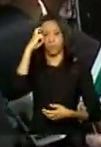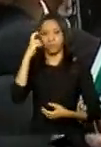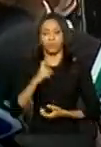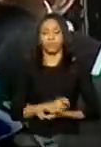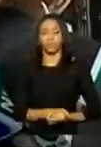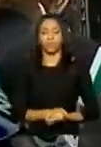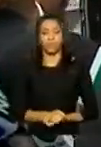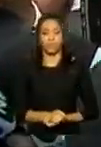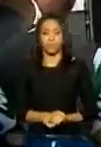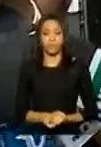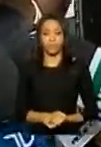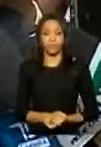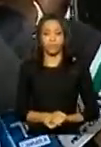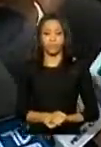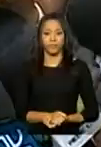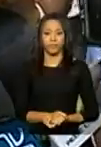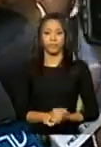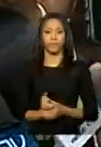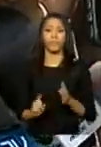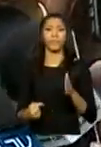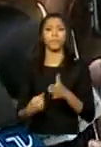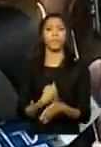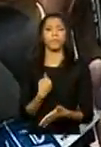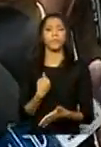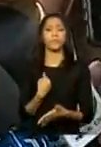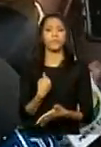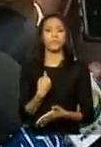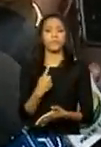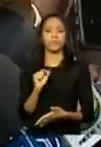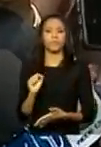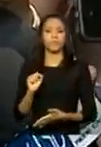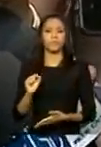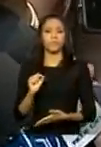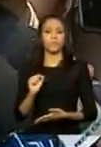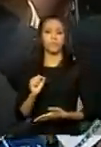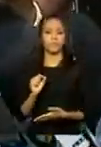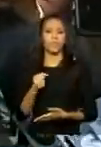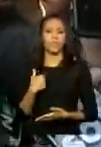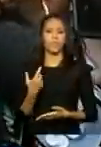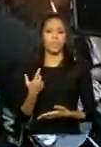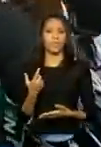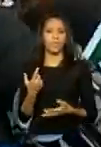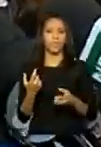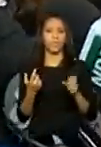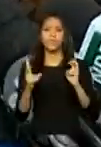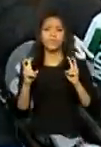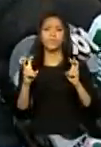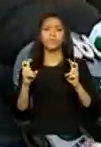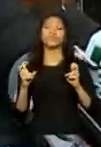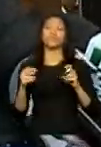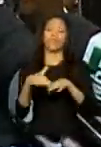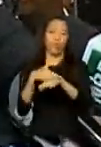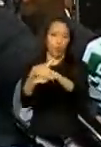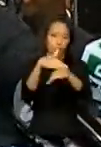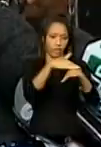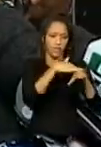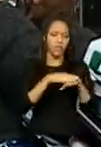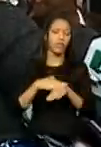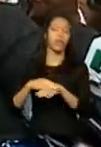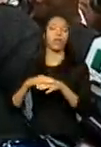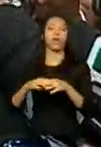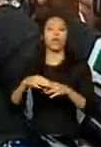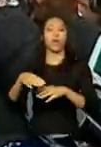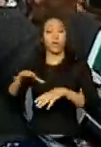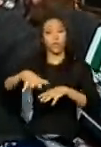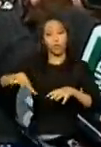hein? Hein? Lei de direito autoral, como é que o senhor retorna essa discussão? Discutindo com os produtores, com o ECAD,